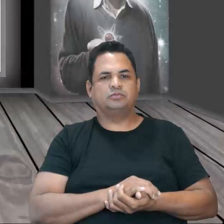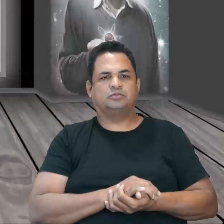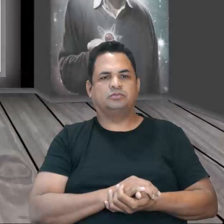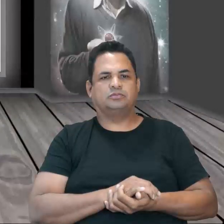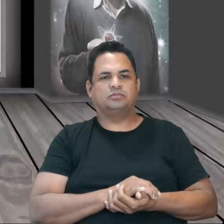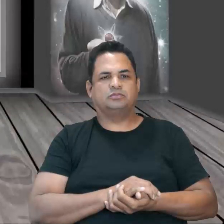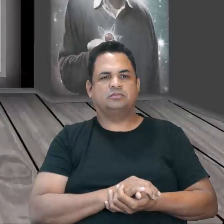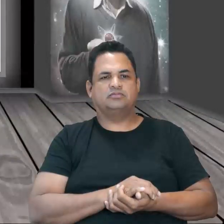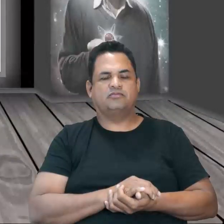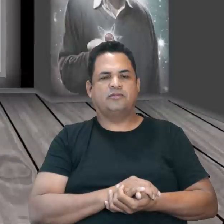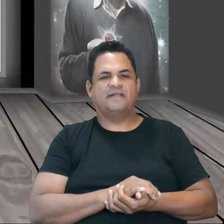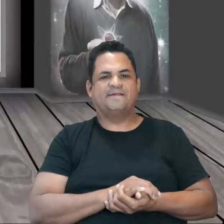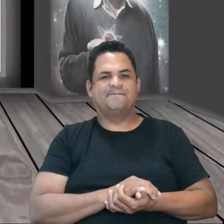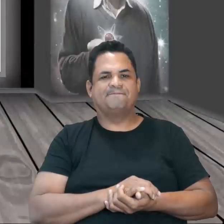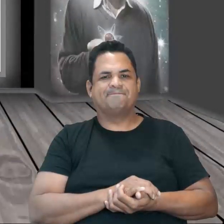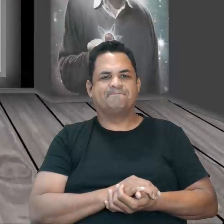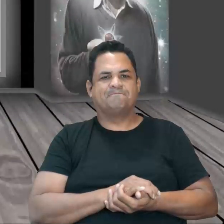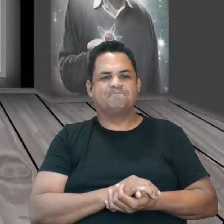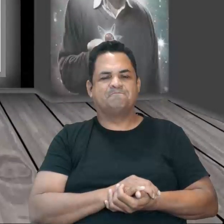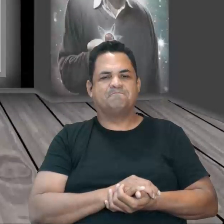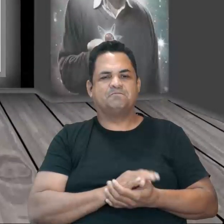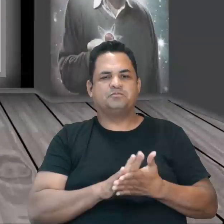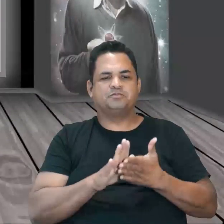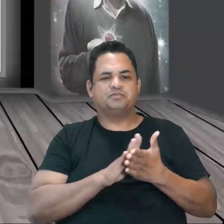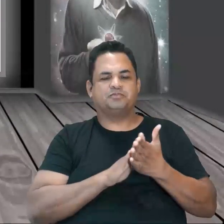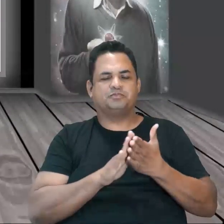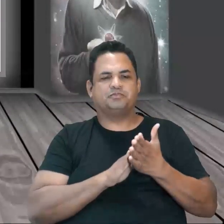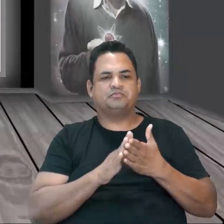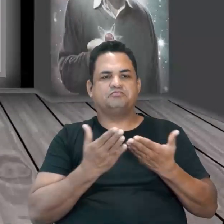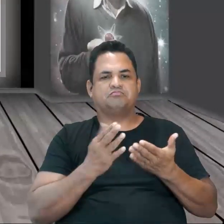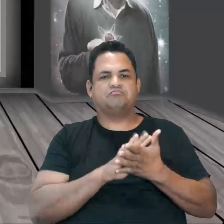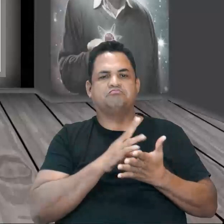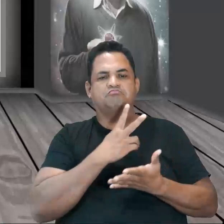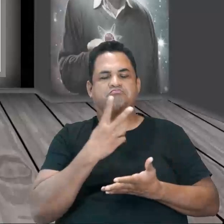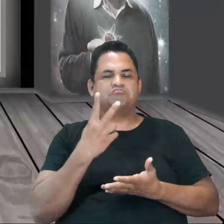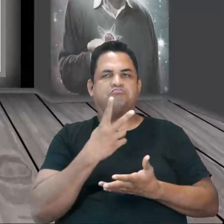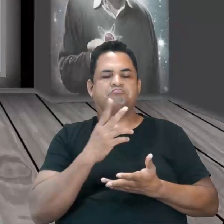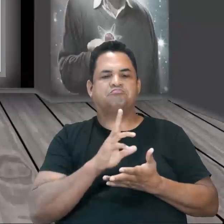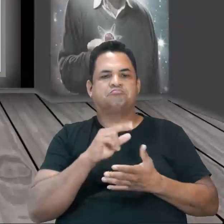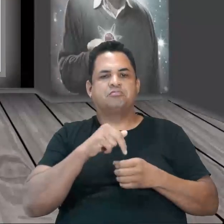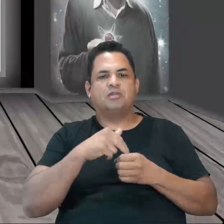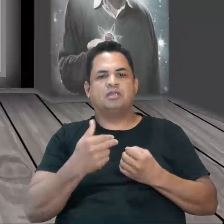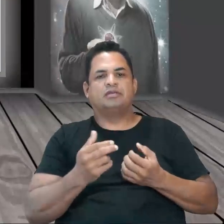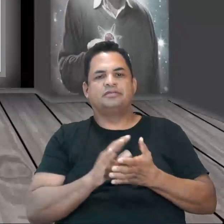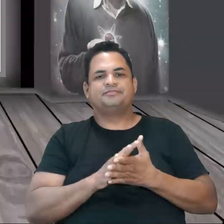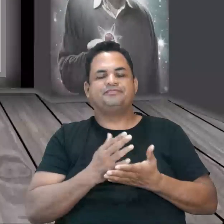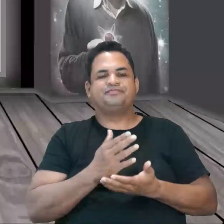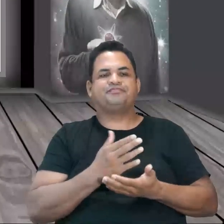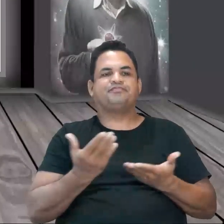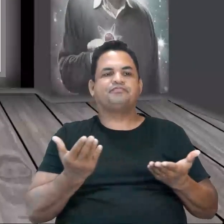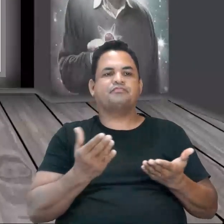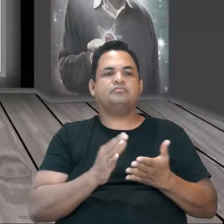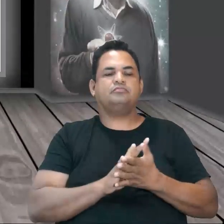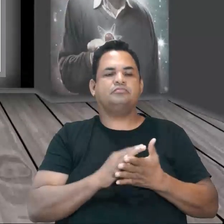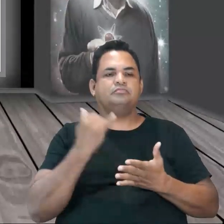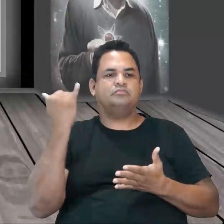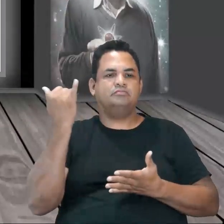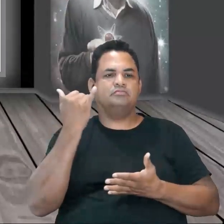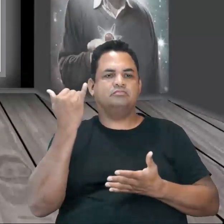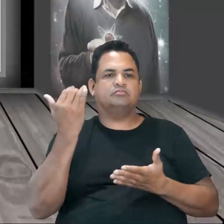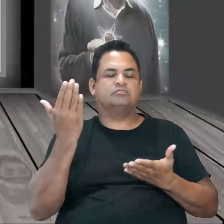Já ia até comentar. Então já sabe, né? Atritando pode estar os dois neutros, ou pode ter carga ou não, não importa, mas atritou vai ter. Contato